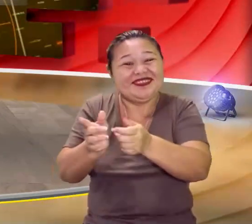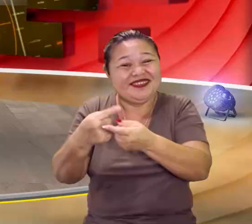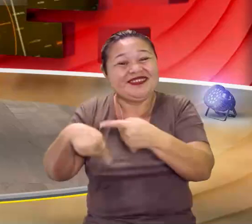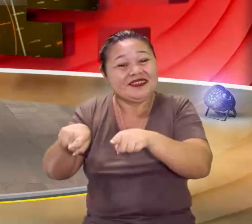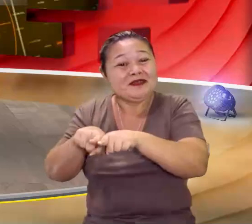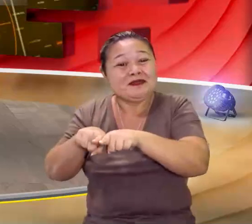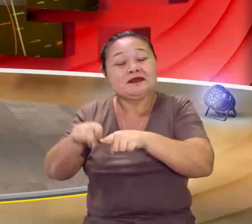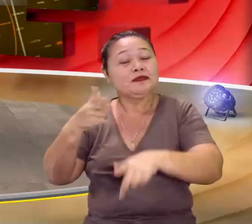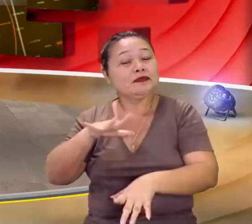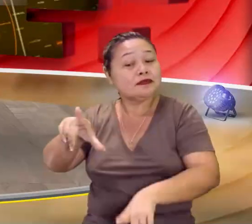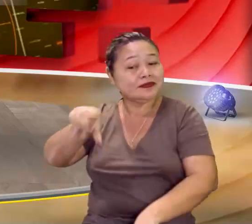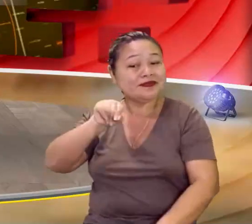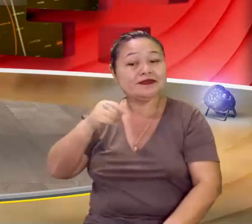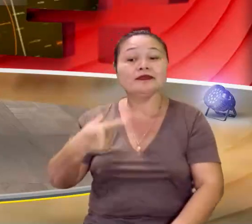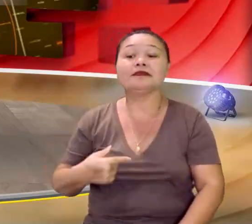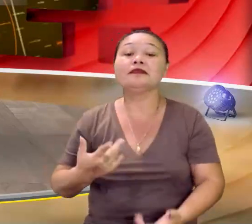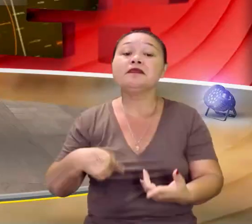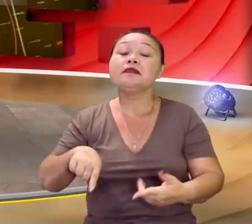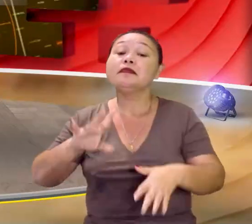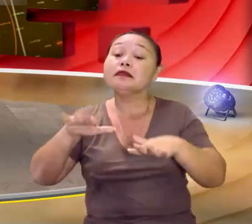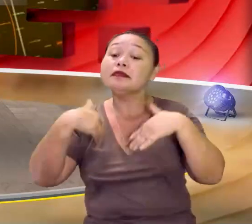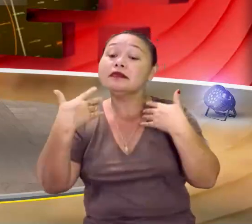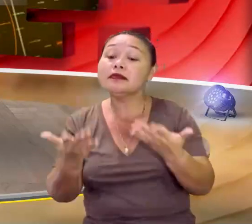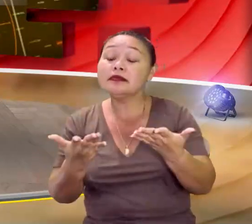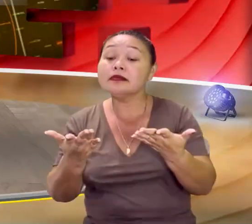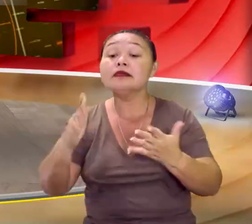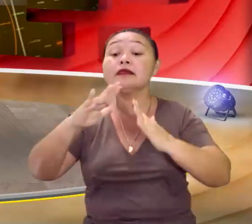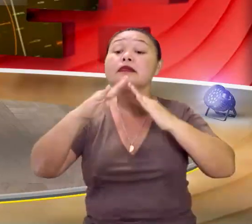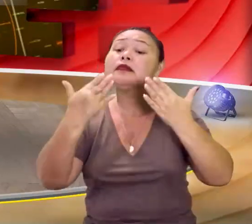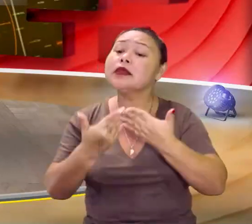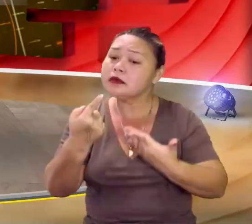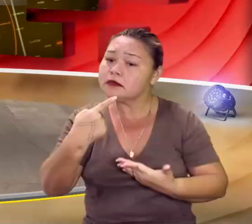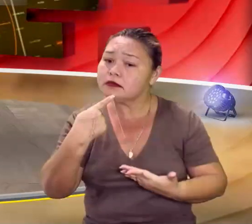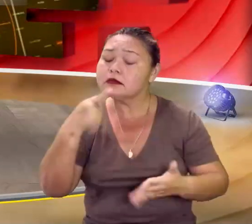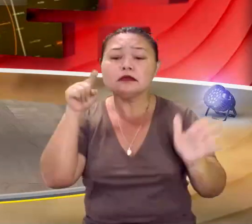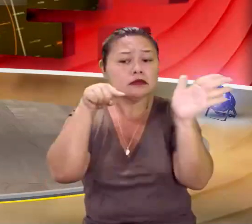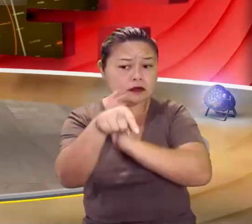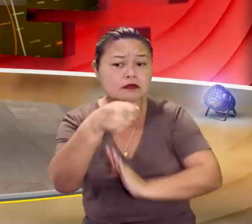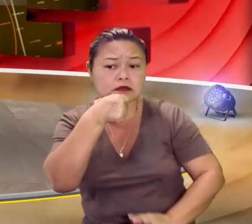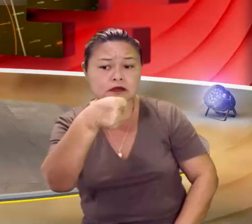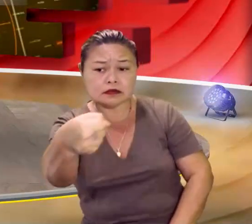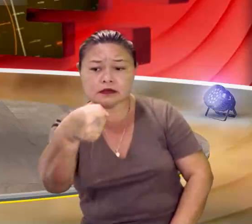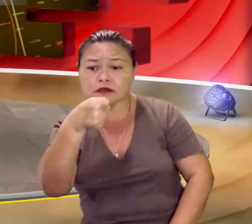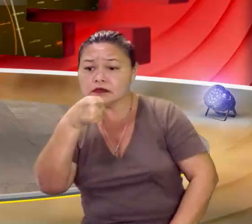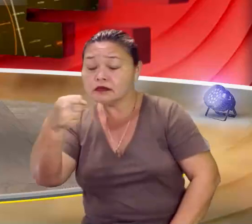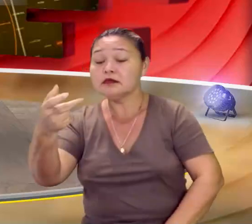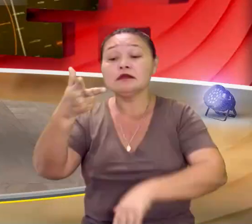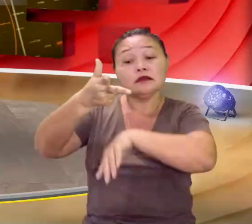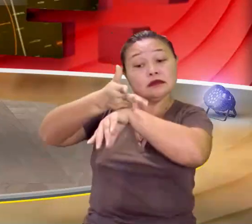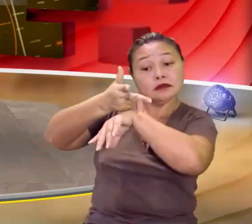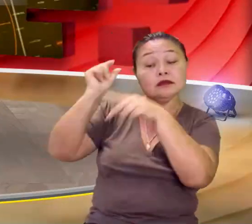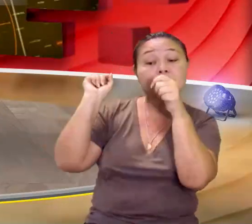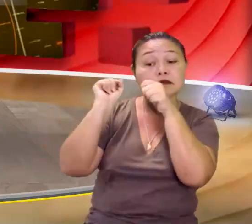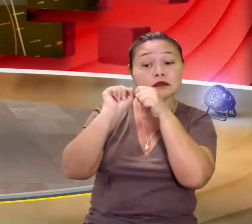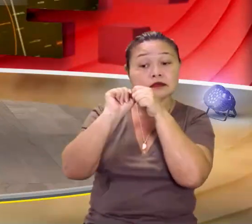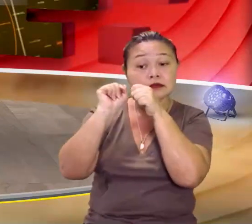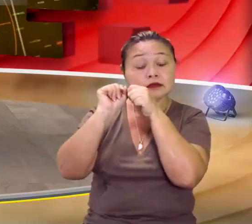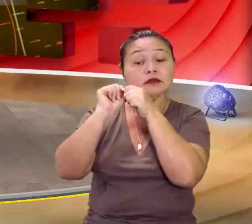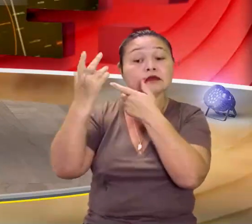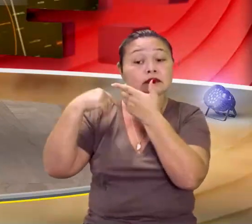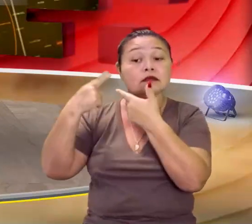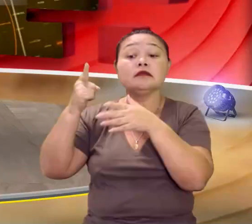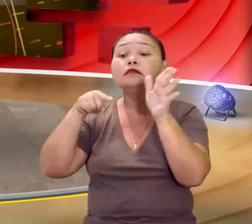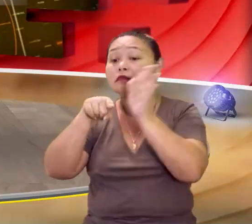mais me identifico aí. Então, mas e na escola? Vamos fazer uma pesquisa? Então a gente vai ver um vídeo que foi feita